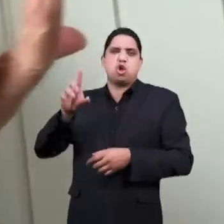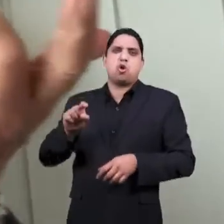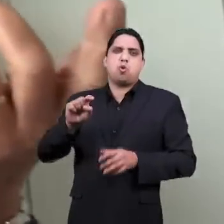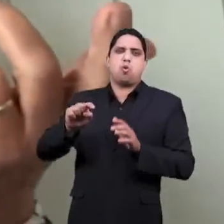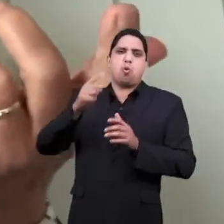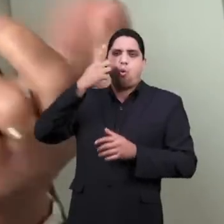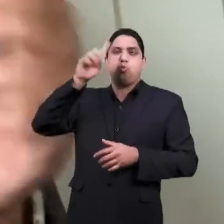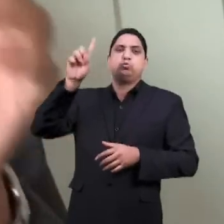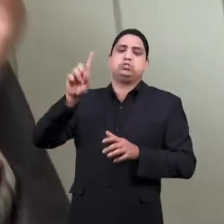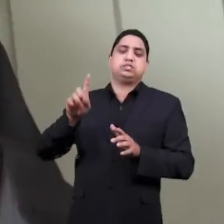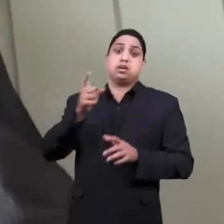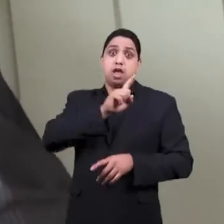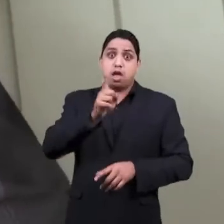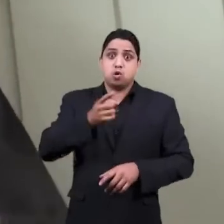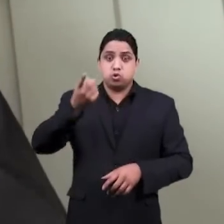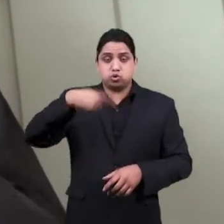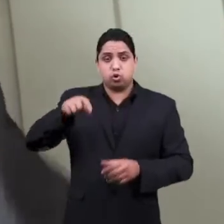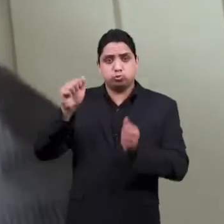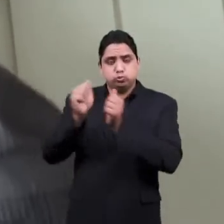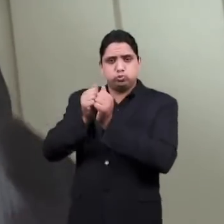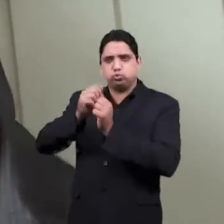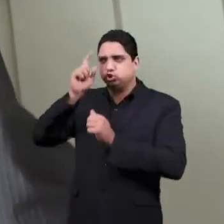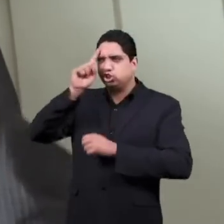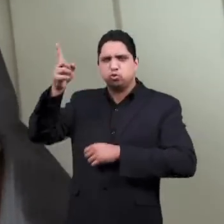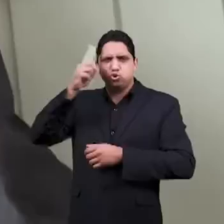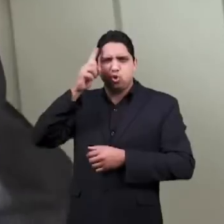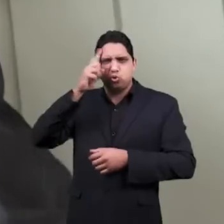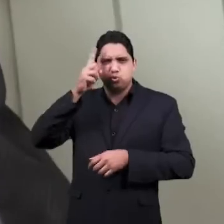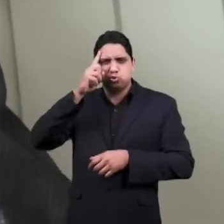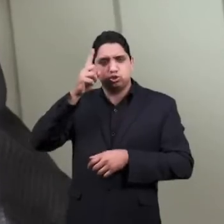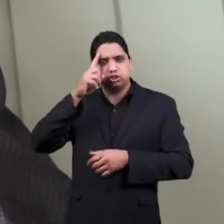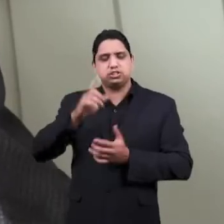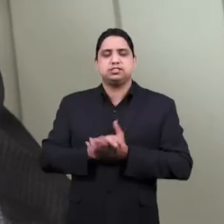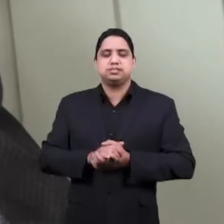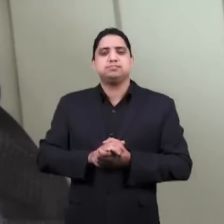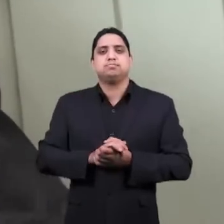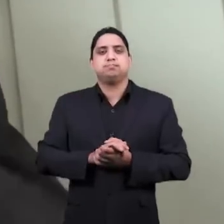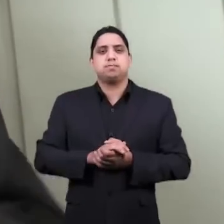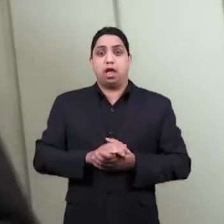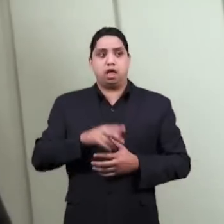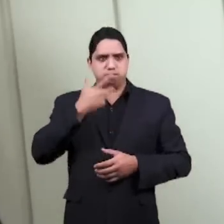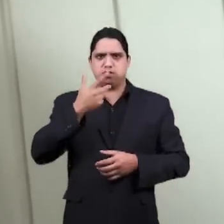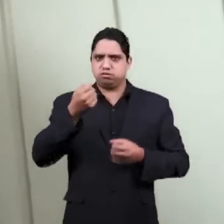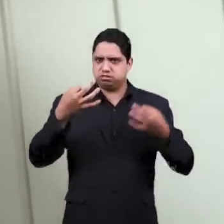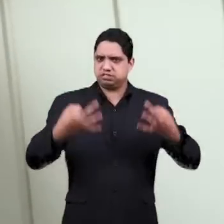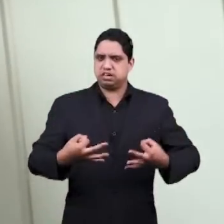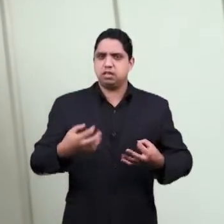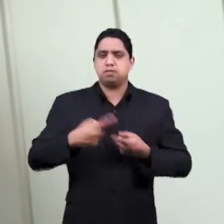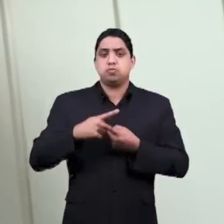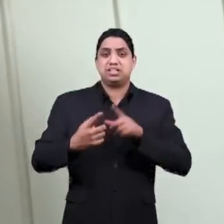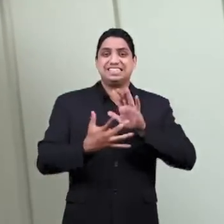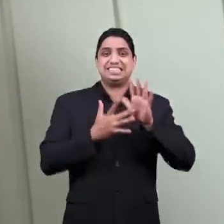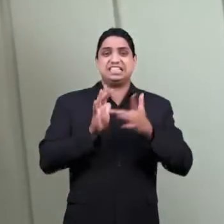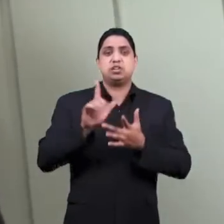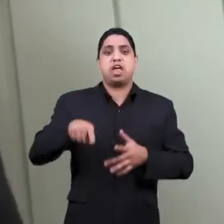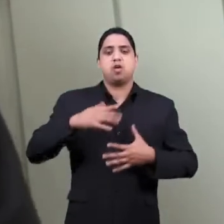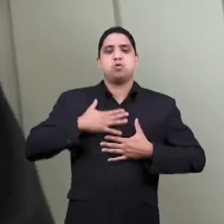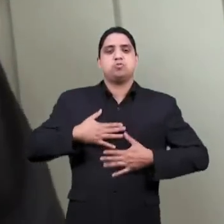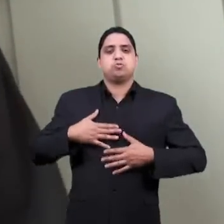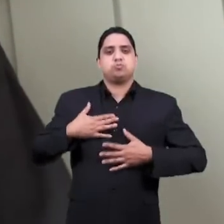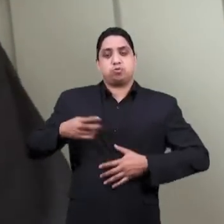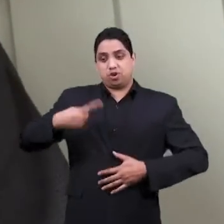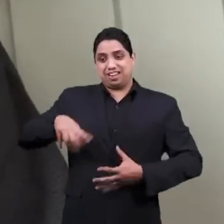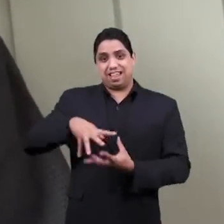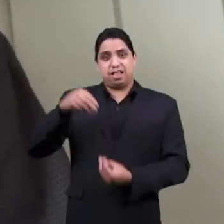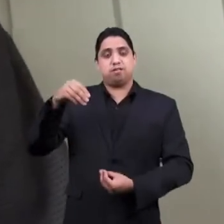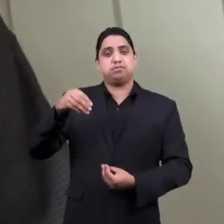na semana, não. Nós nos aproximamos de Deus todos os dias, muito bem colocado pela irmã. Pois Jesus, ele é o descanso para a